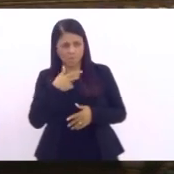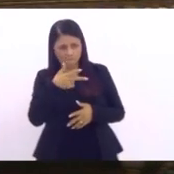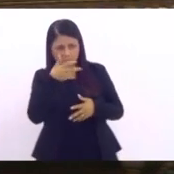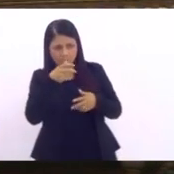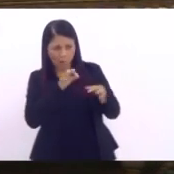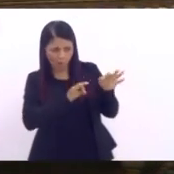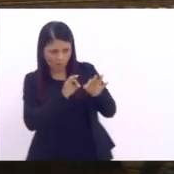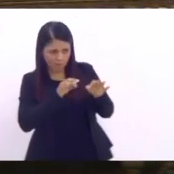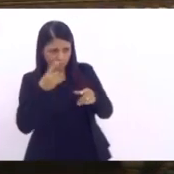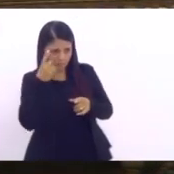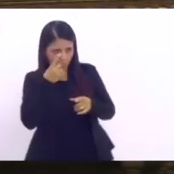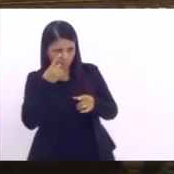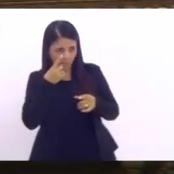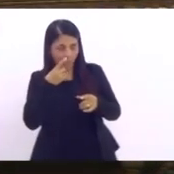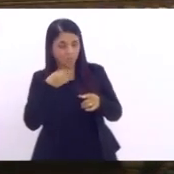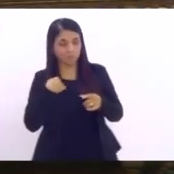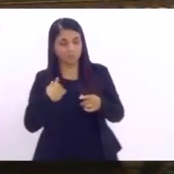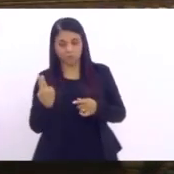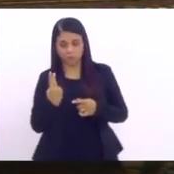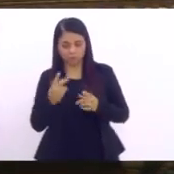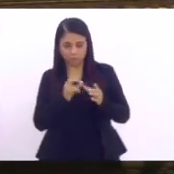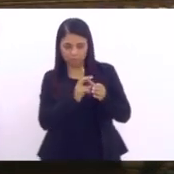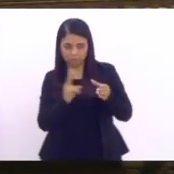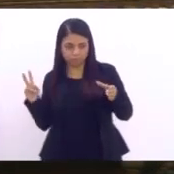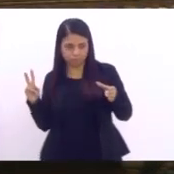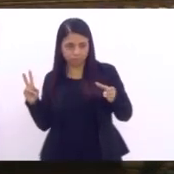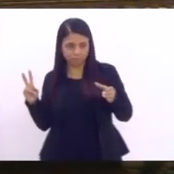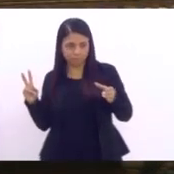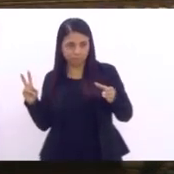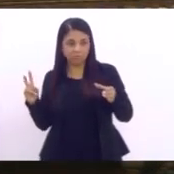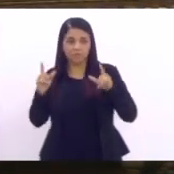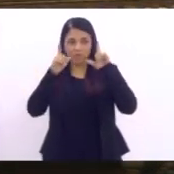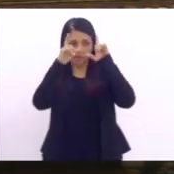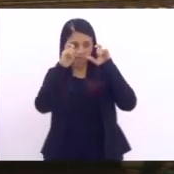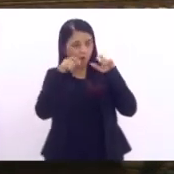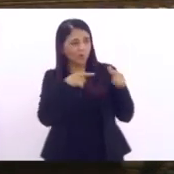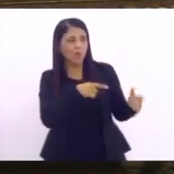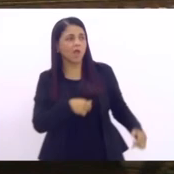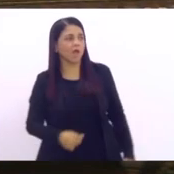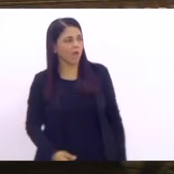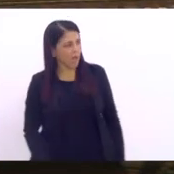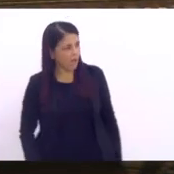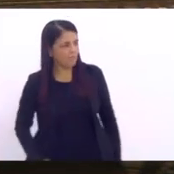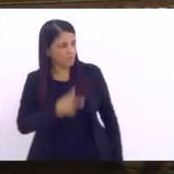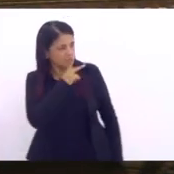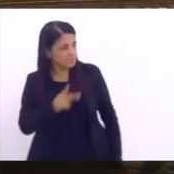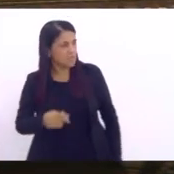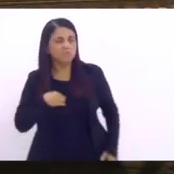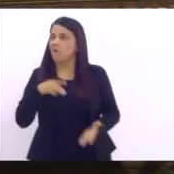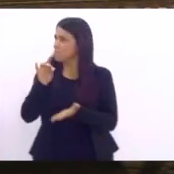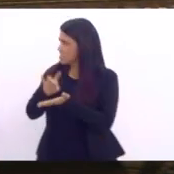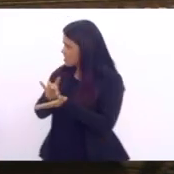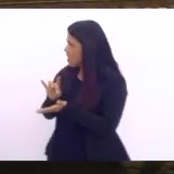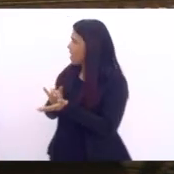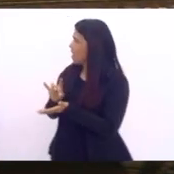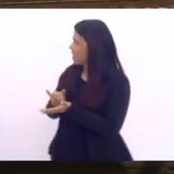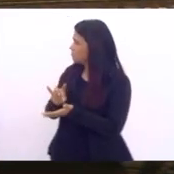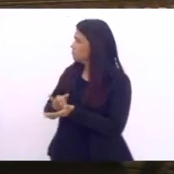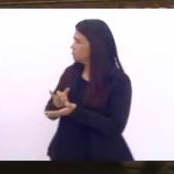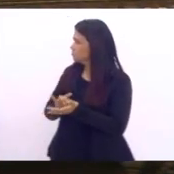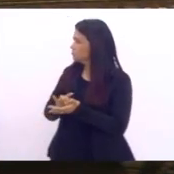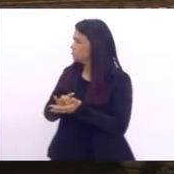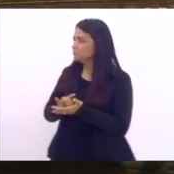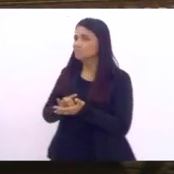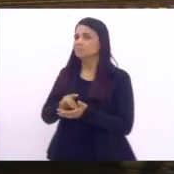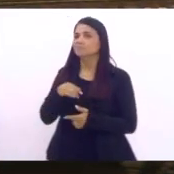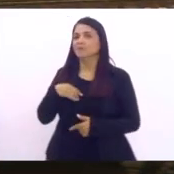duas, senhora presidenta, dessa foto. É verdade. Mas lembrar também, senhora presidenta, que a então